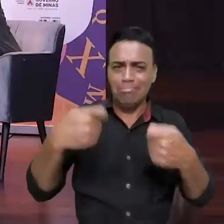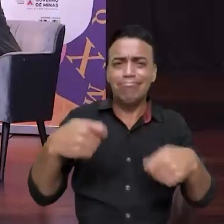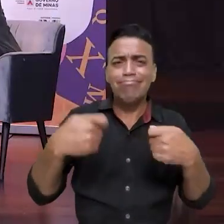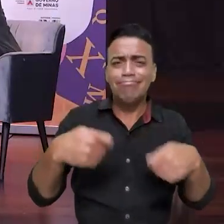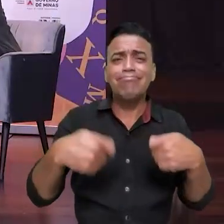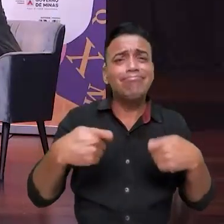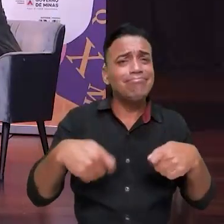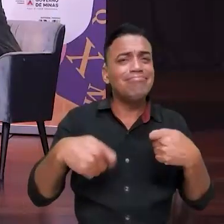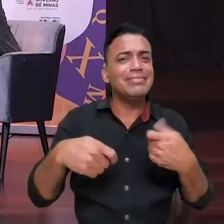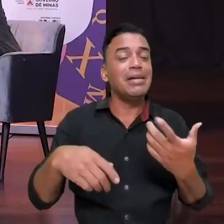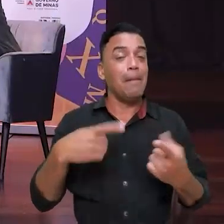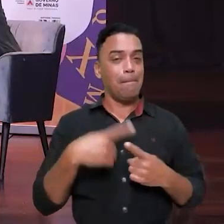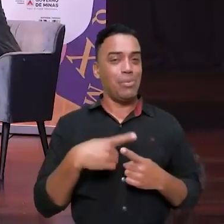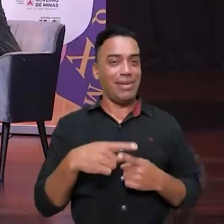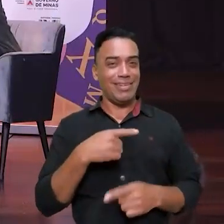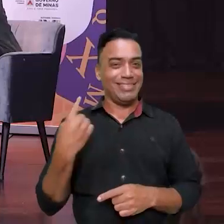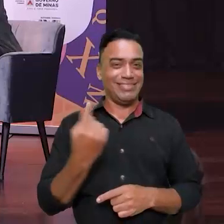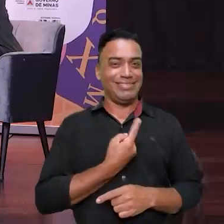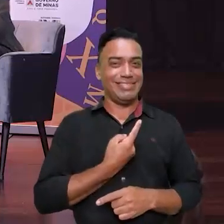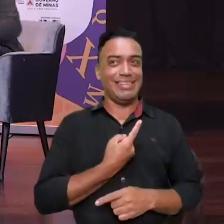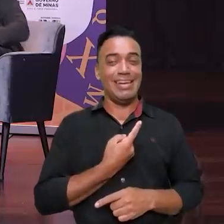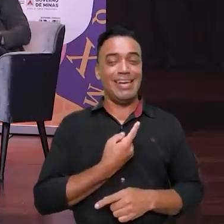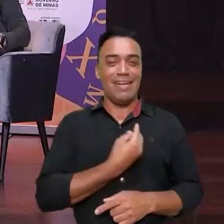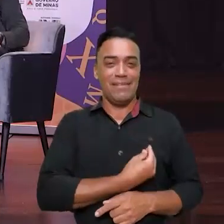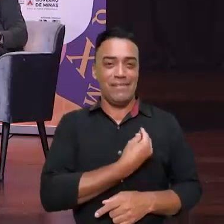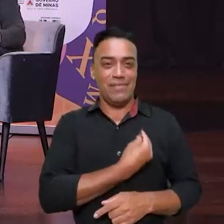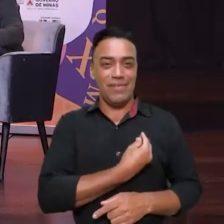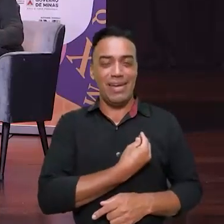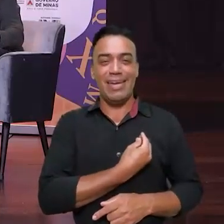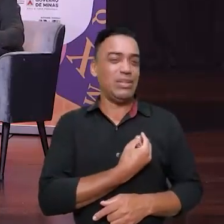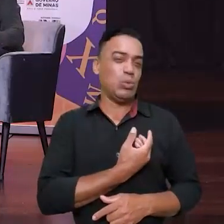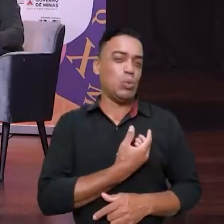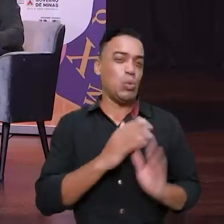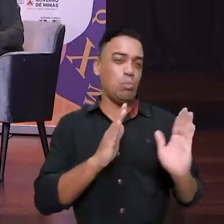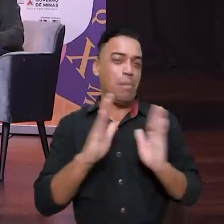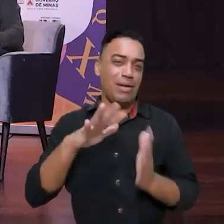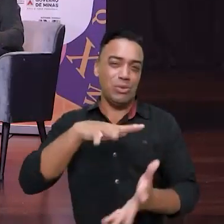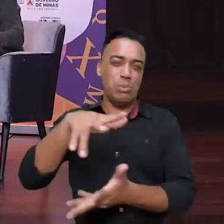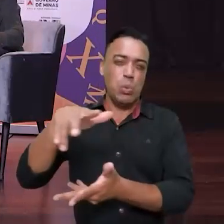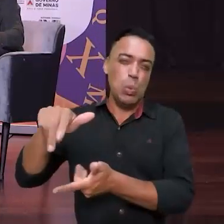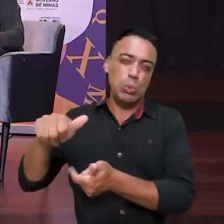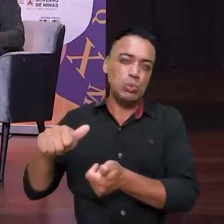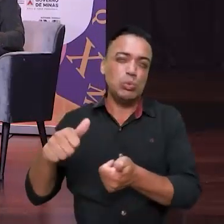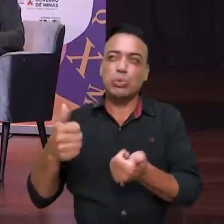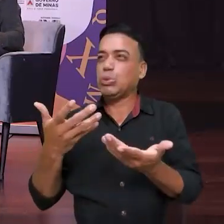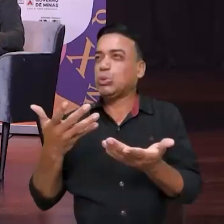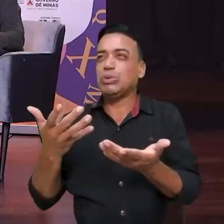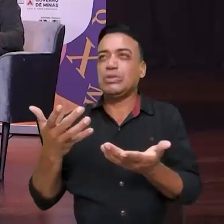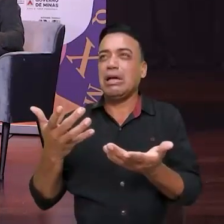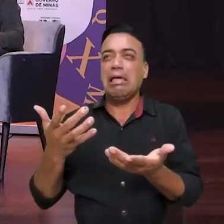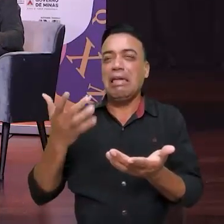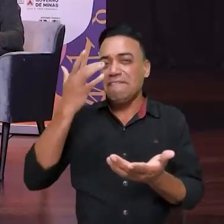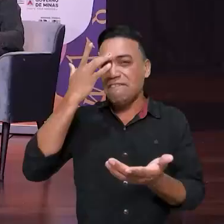é? Porque a gente está vivendo em tempos líquidos e é muito fácil